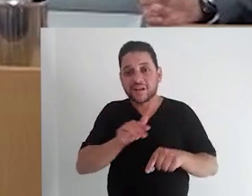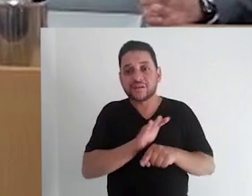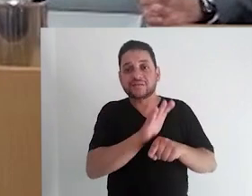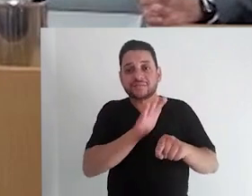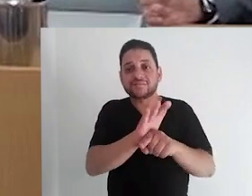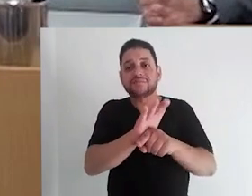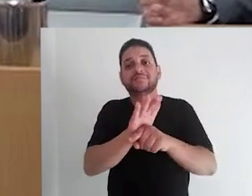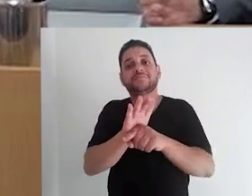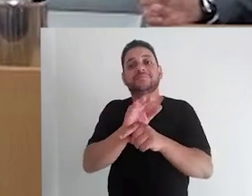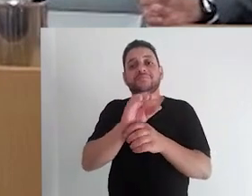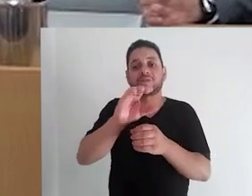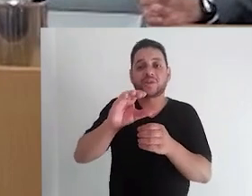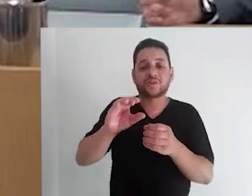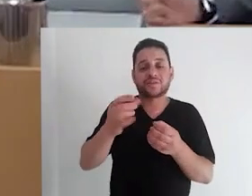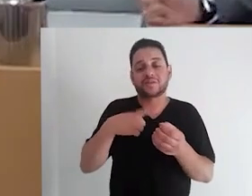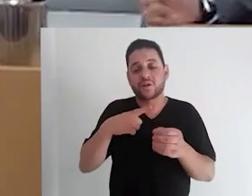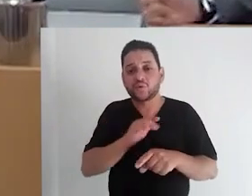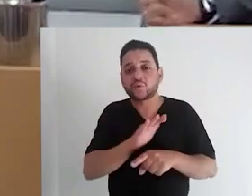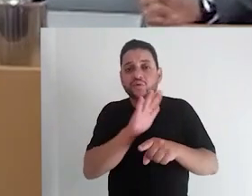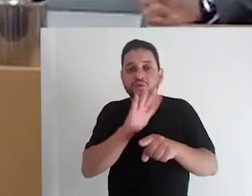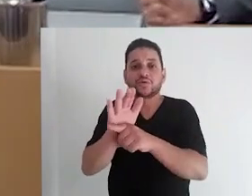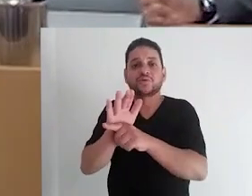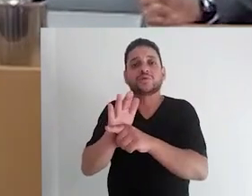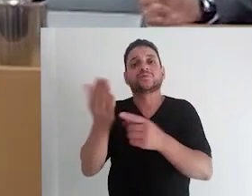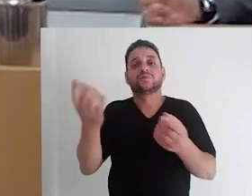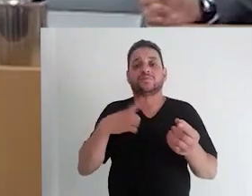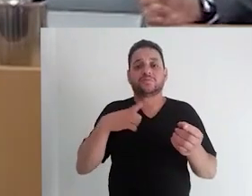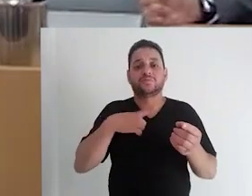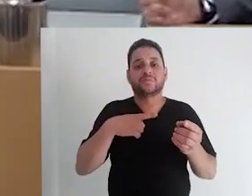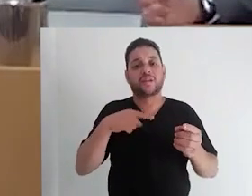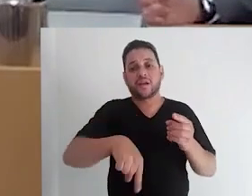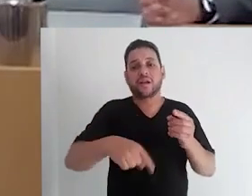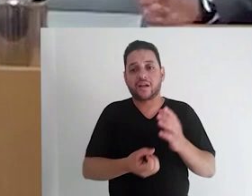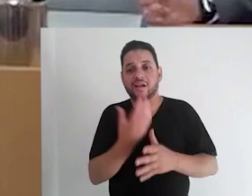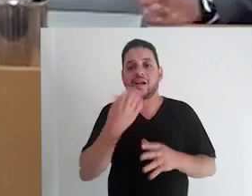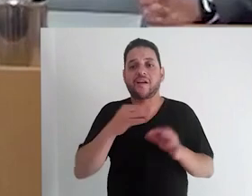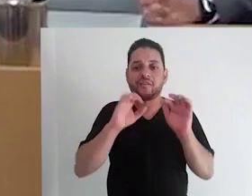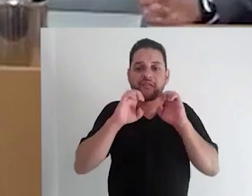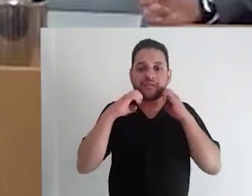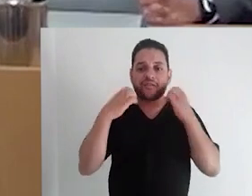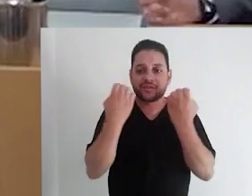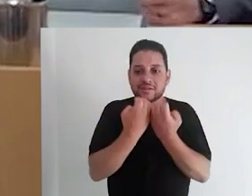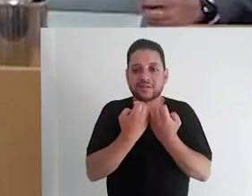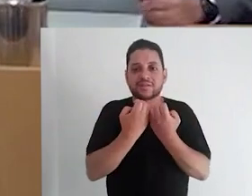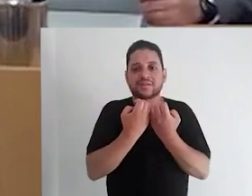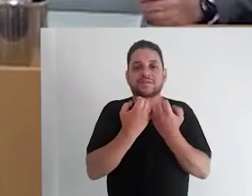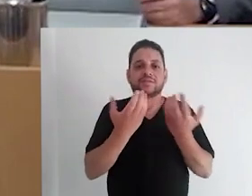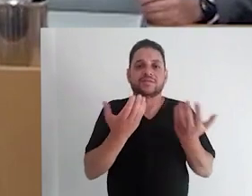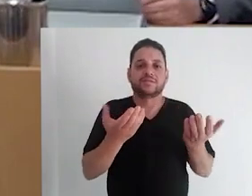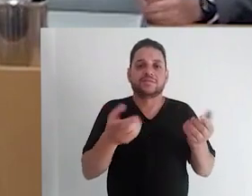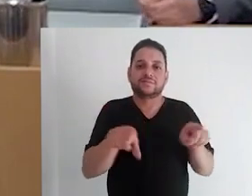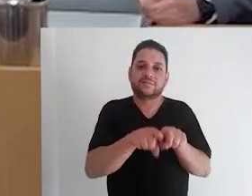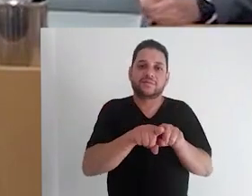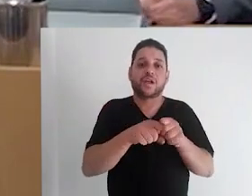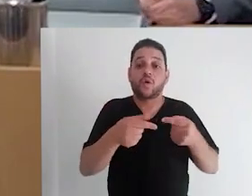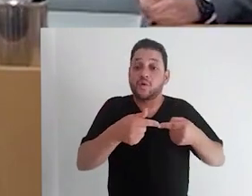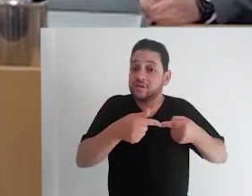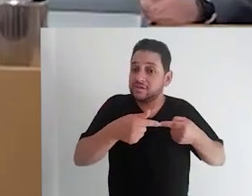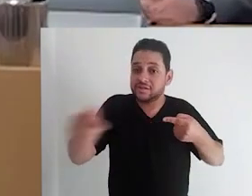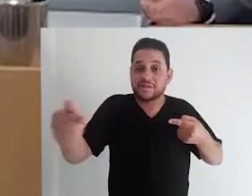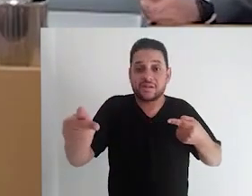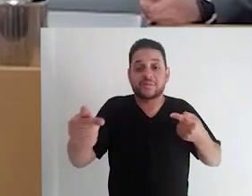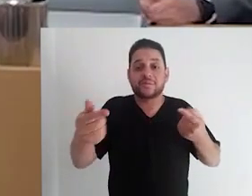colaborar, ajudaram na colaboração do evento, e desejo a todos uma ótima semana dos